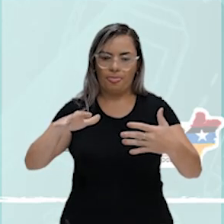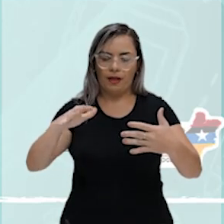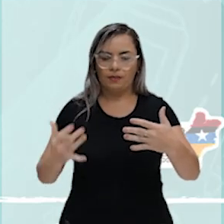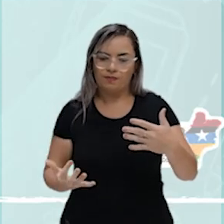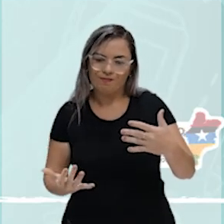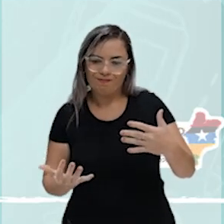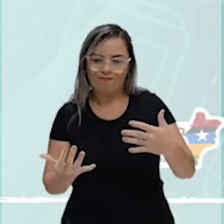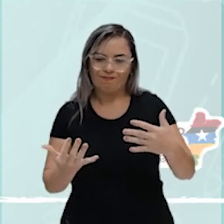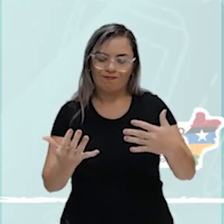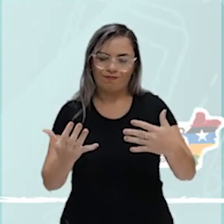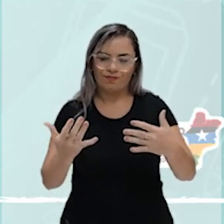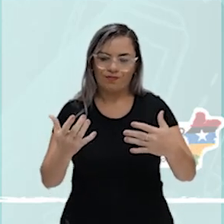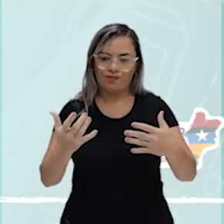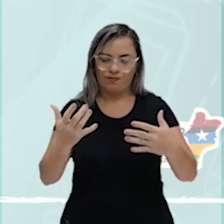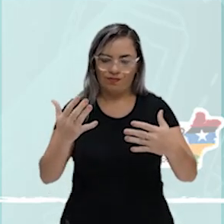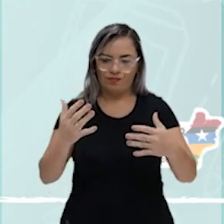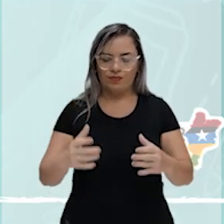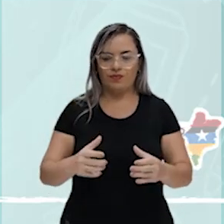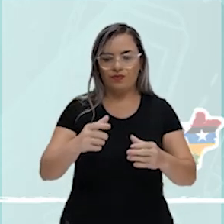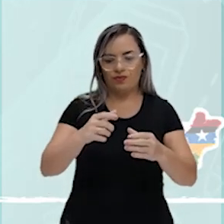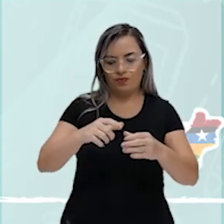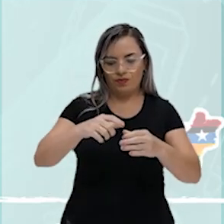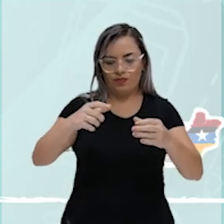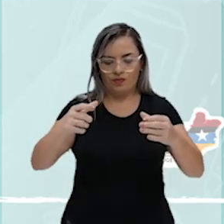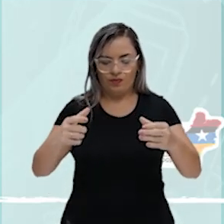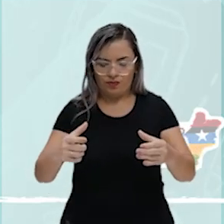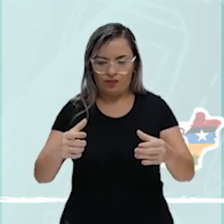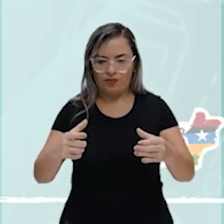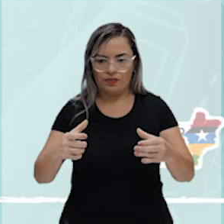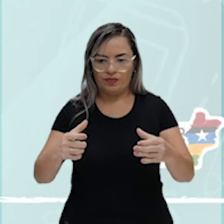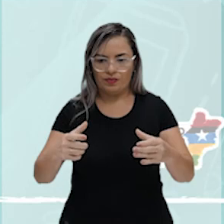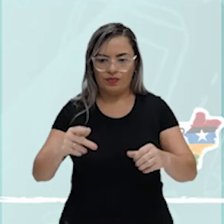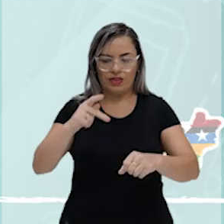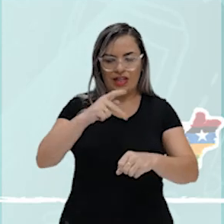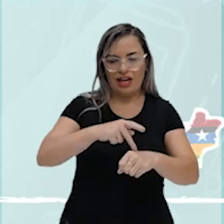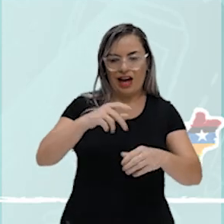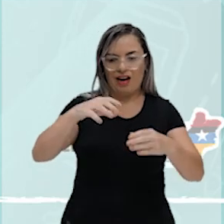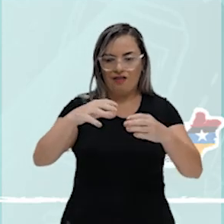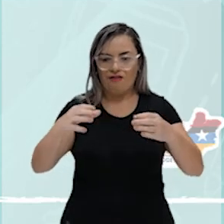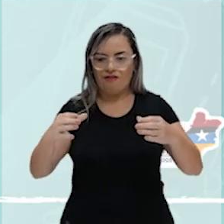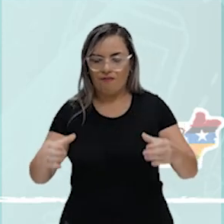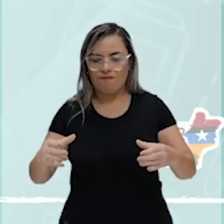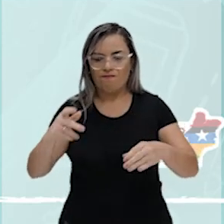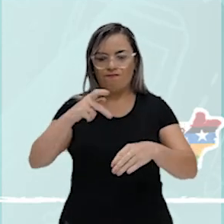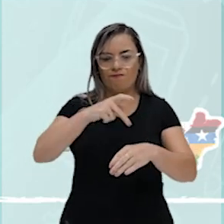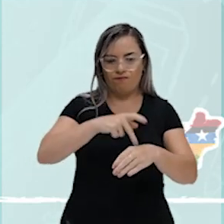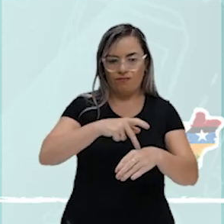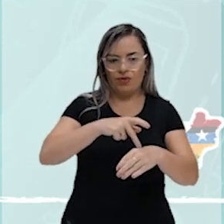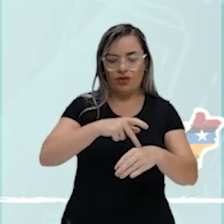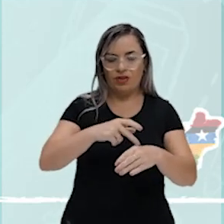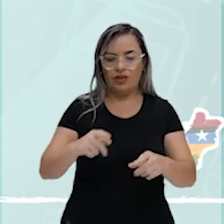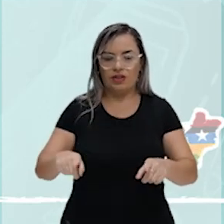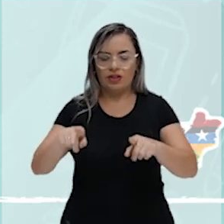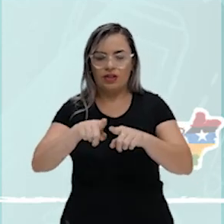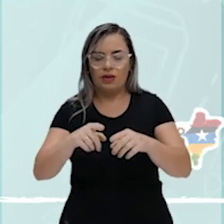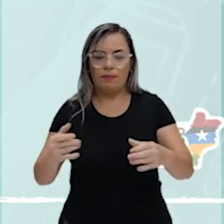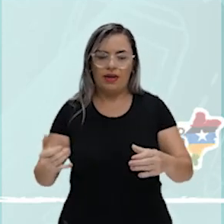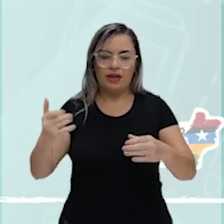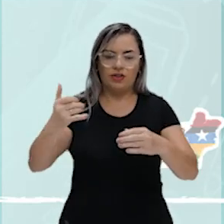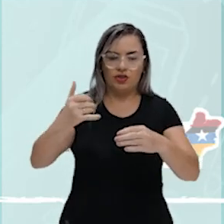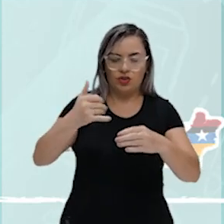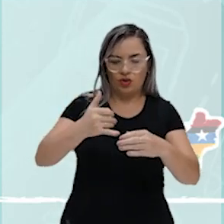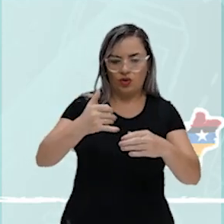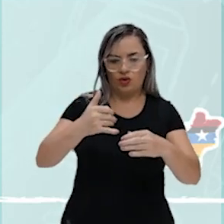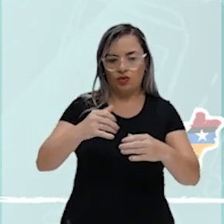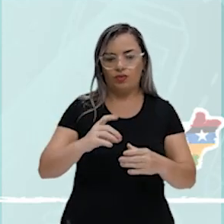queima de carvão mineral e de óleo diesel. Então, é um tipo de substância também que afeta